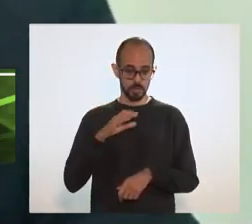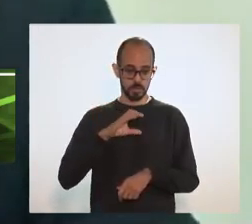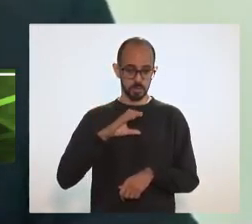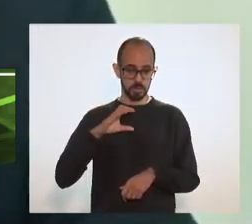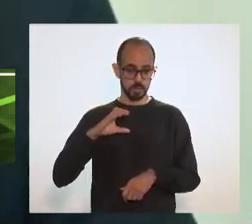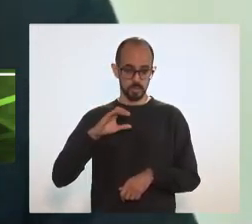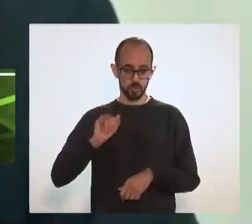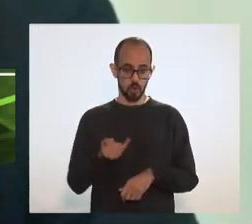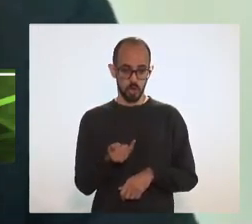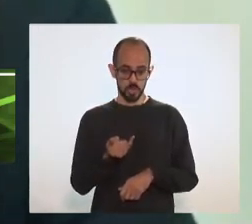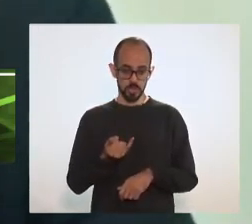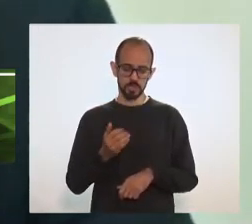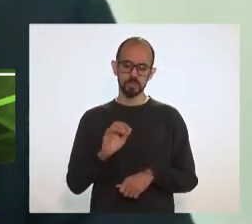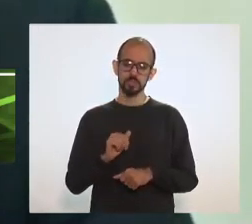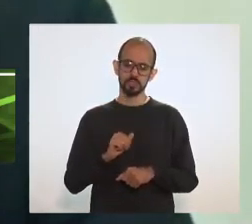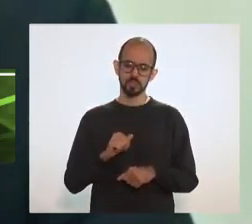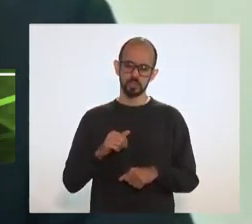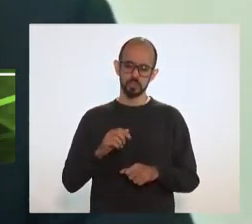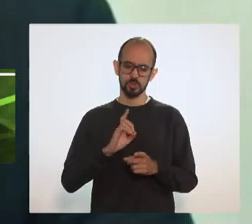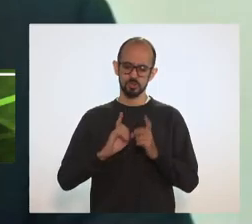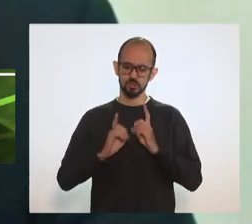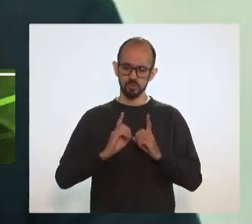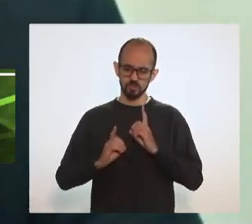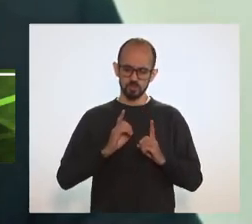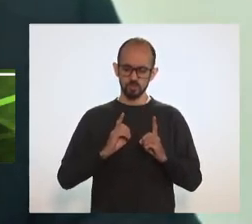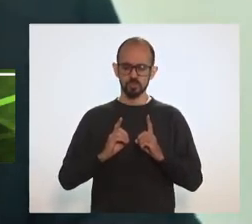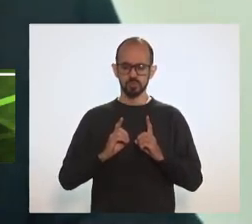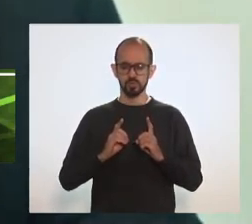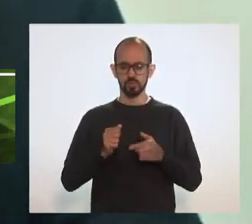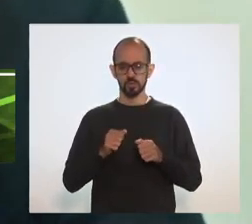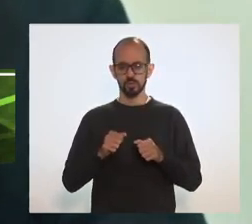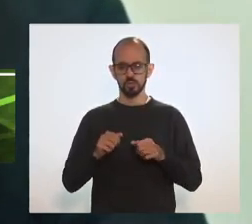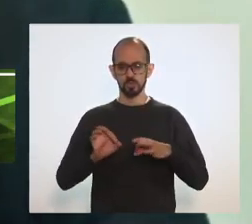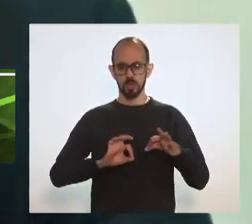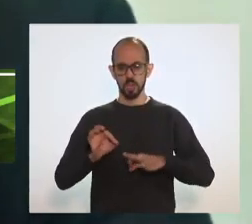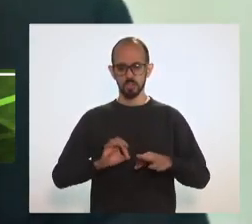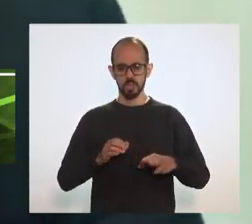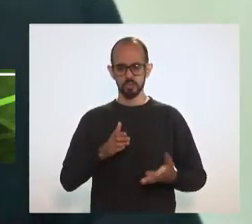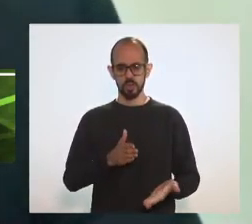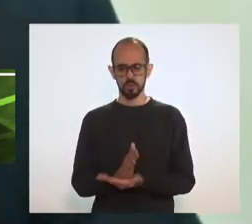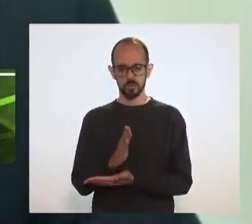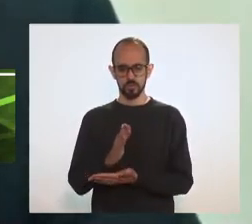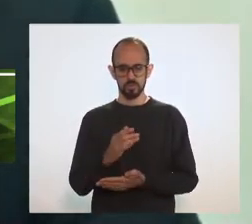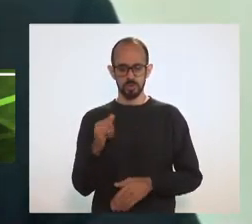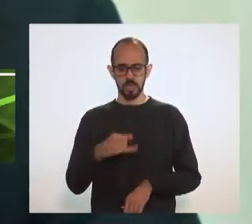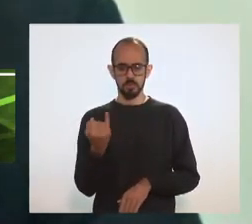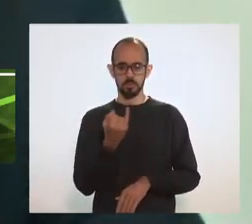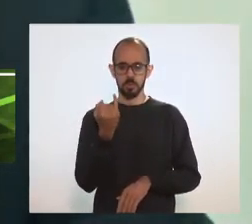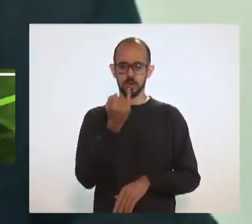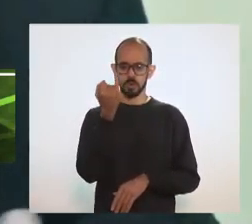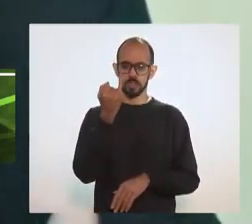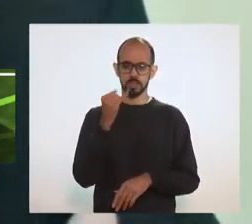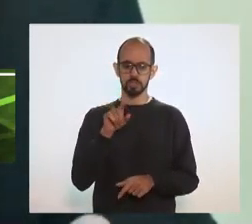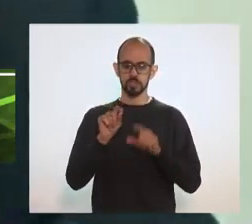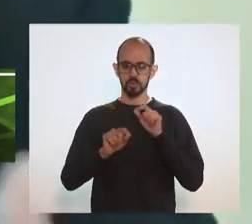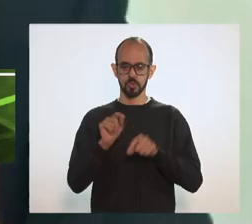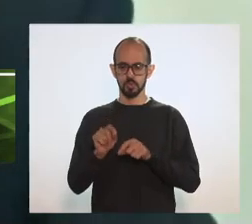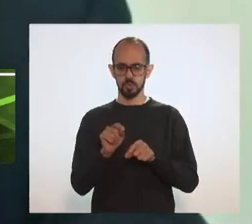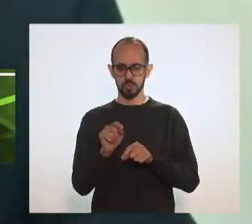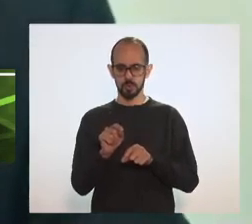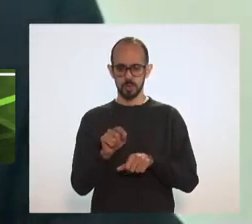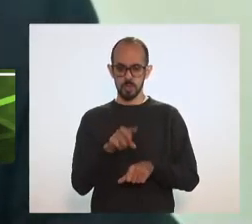E eu queria aproveitar para fazer uma discussão sobre o tema, acho que é oportuna. É, a questão é a seguinte, nós já tínhamos